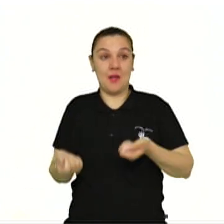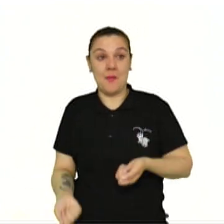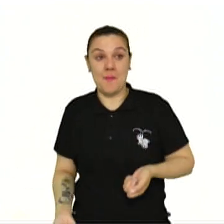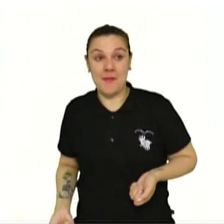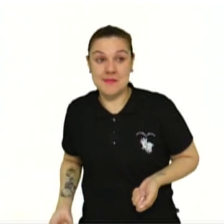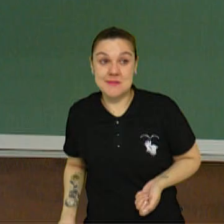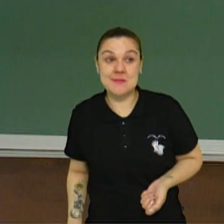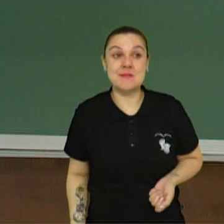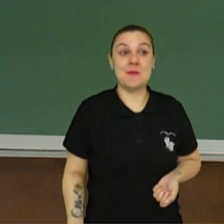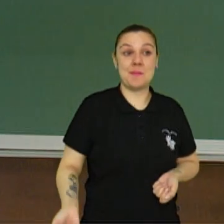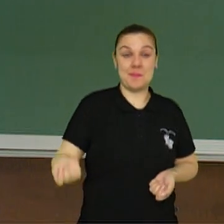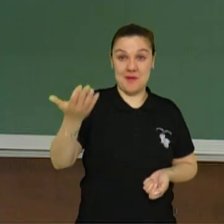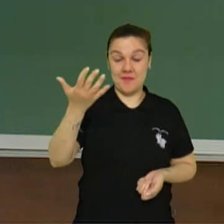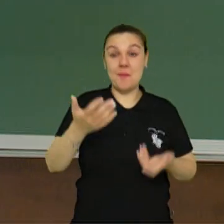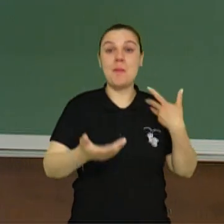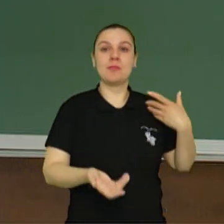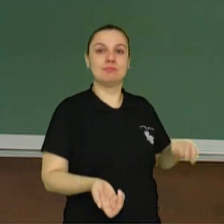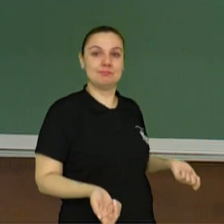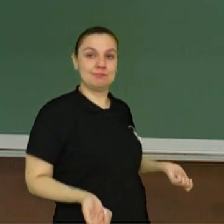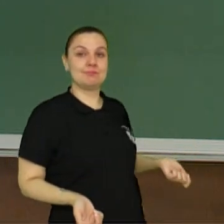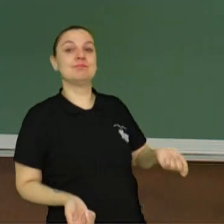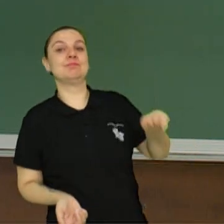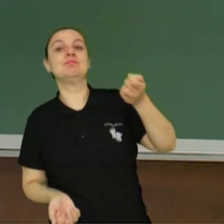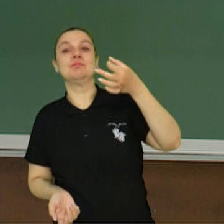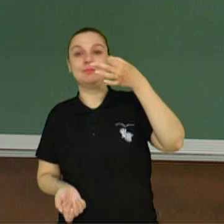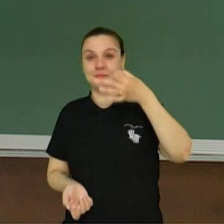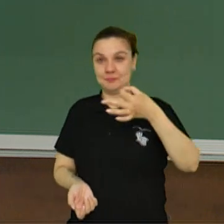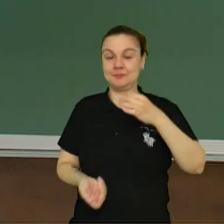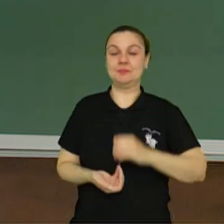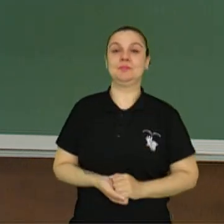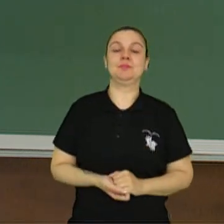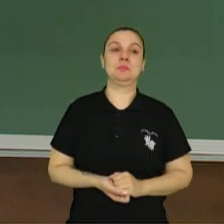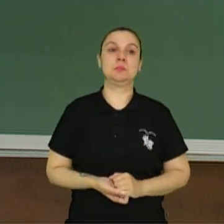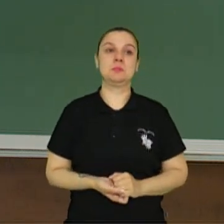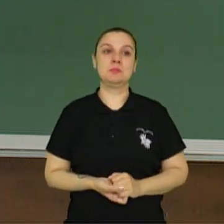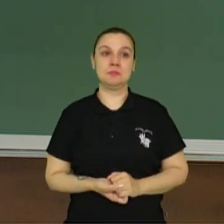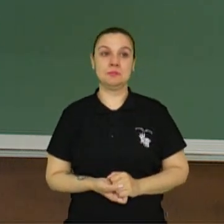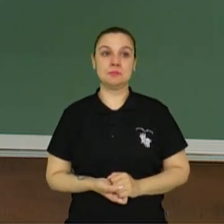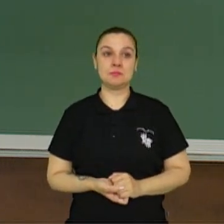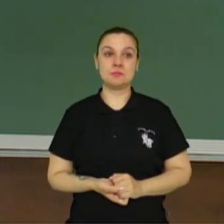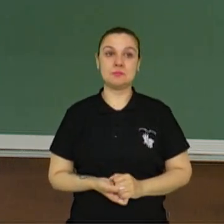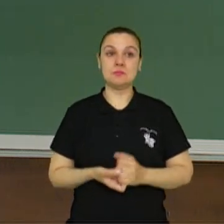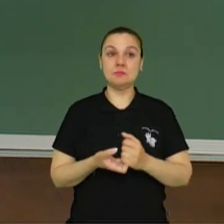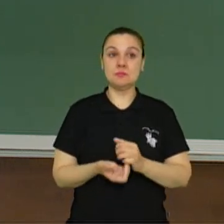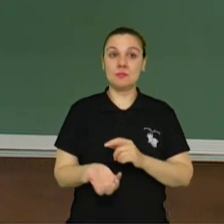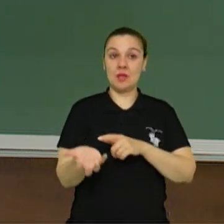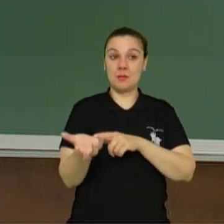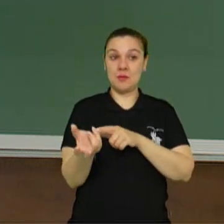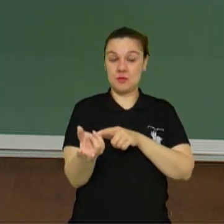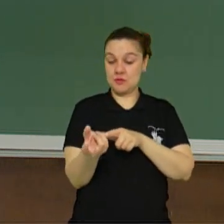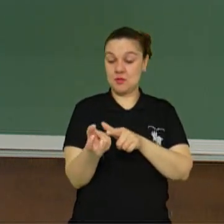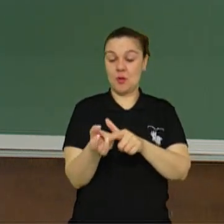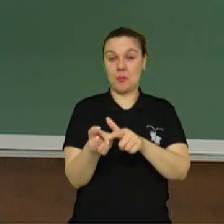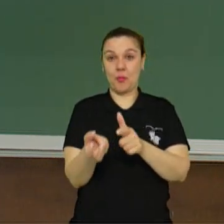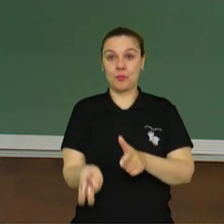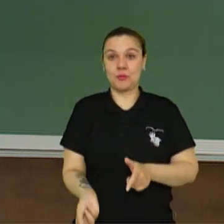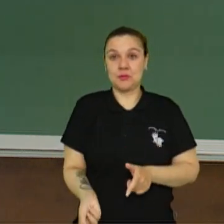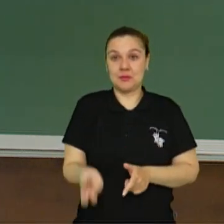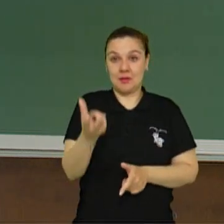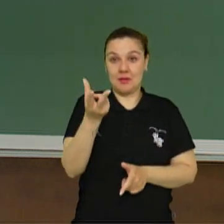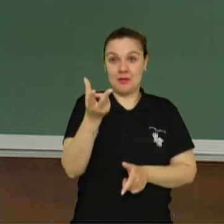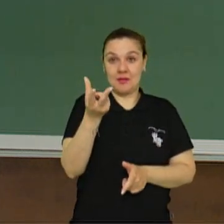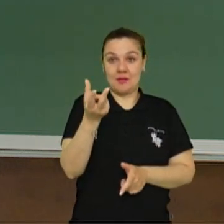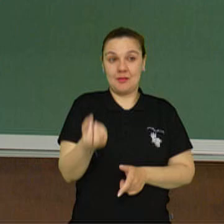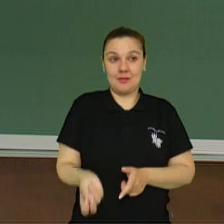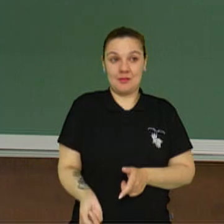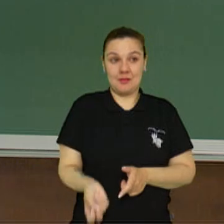fizer esse movimento, meu saque vai sair mais correto, tá? E o ideal é segurar com a ponta dos dedos, tá? Para lançar